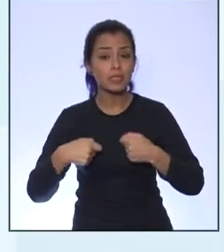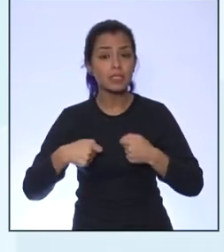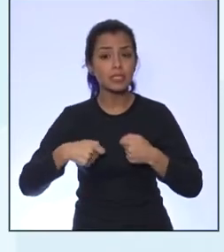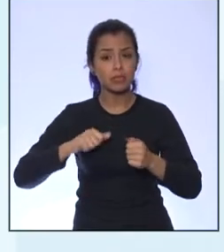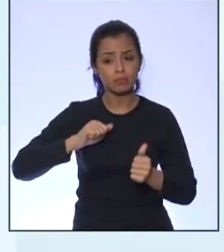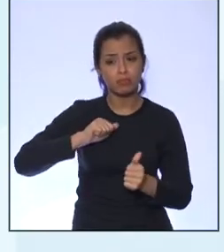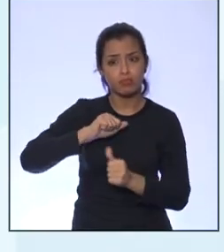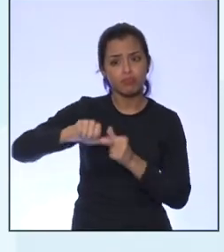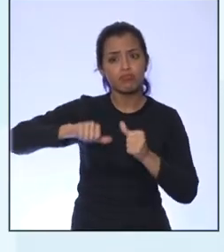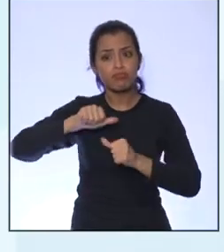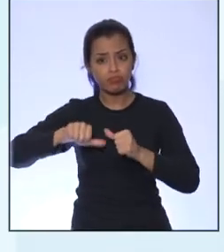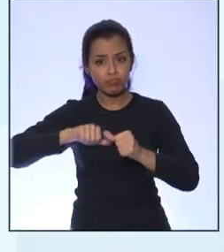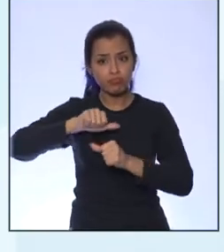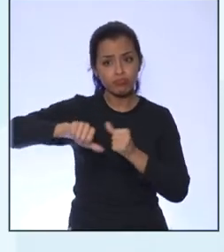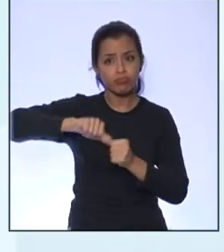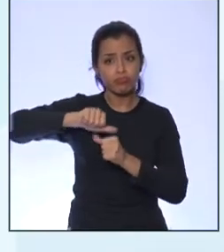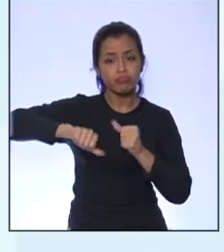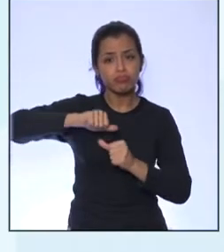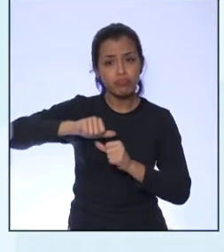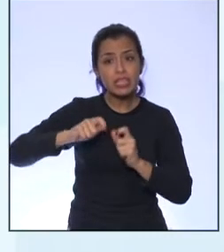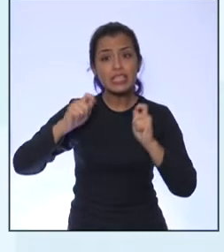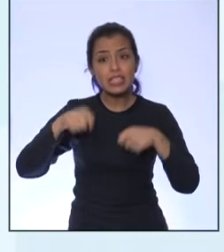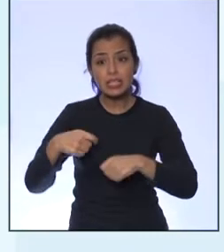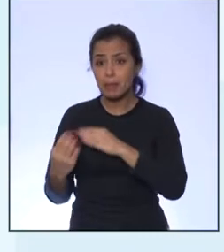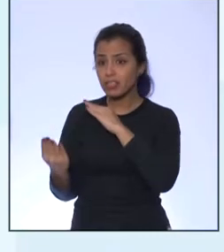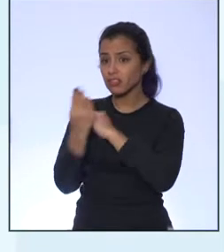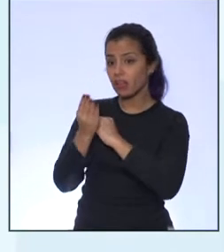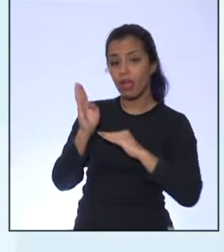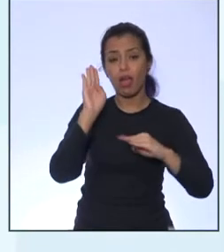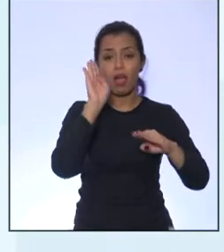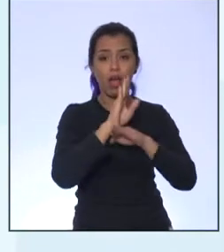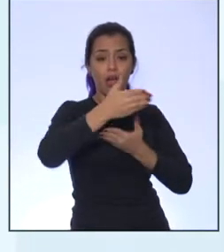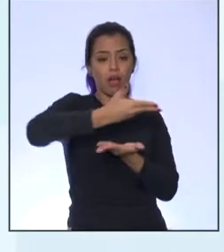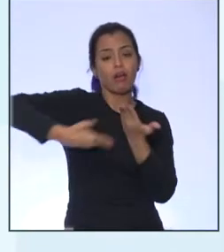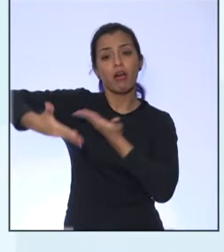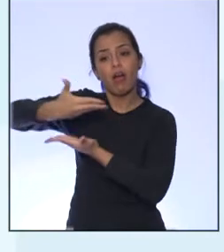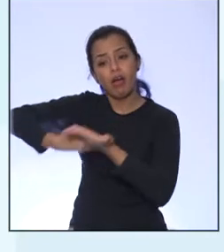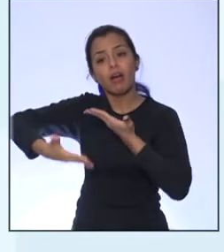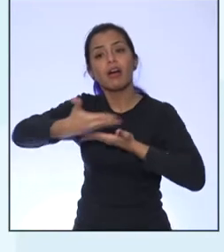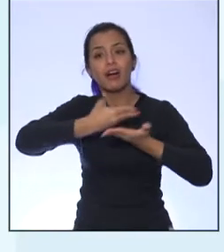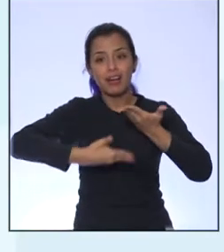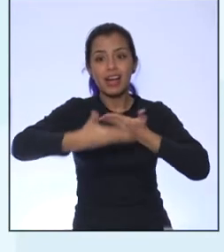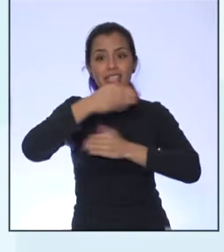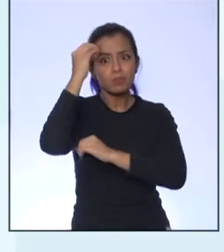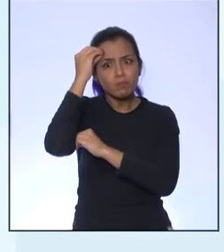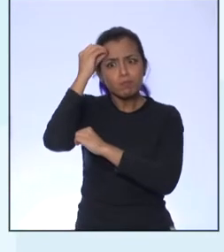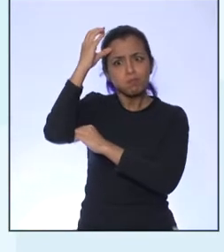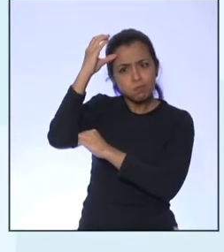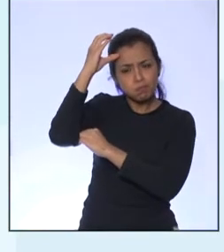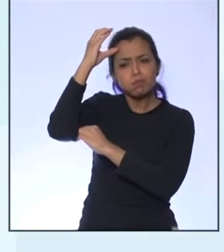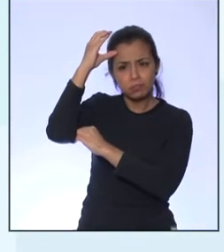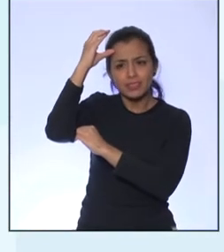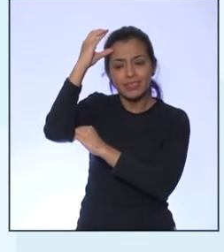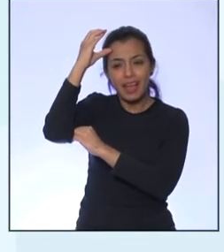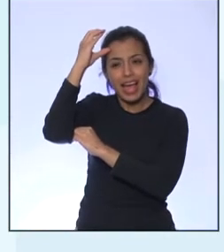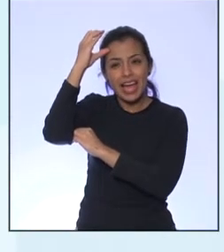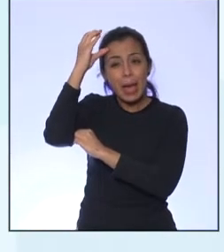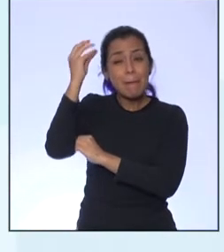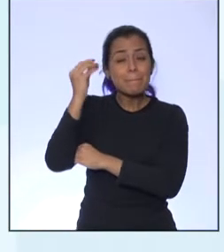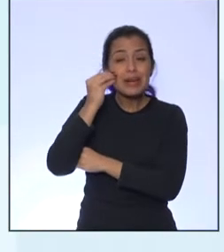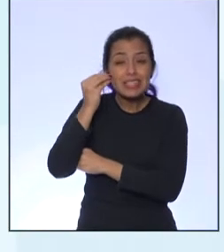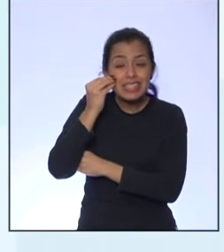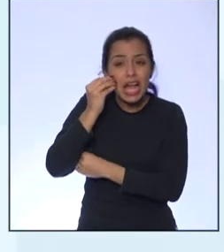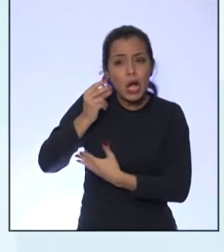de alguma maneira, ajudá-lo a enfrentar a dinamicidade do conhecimento,